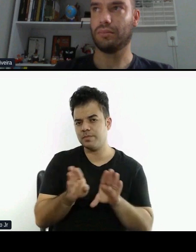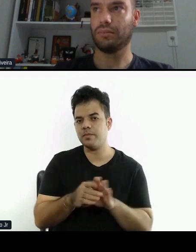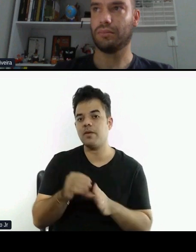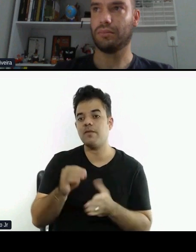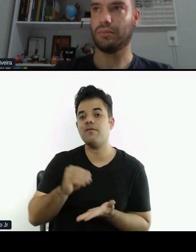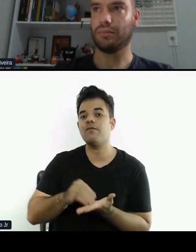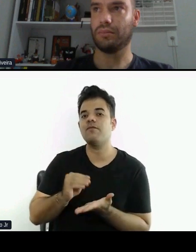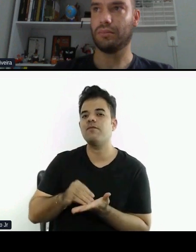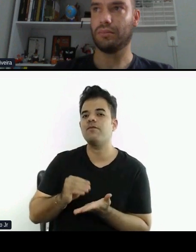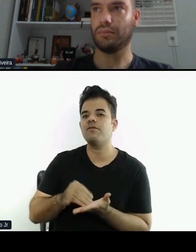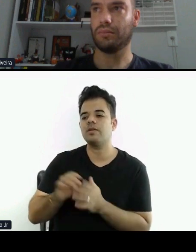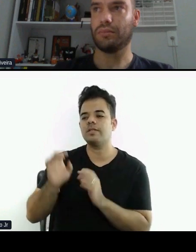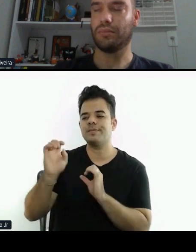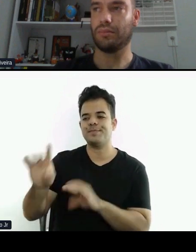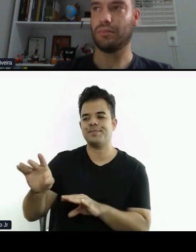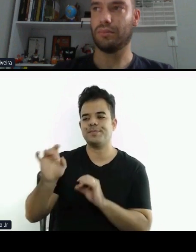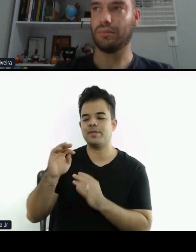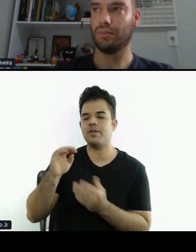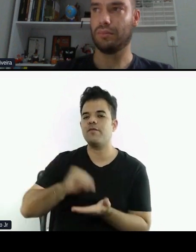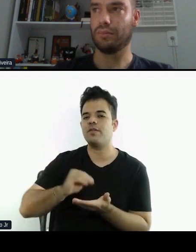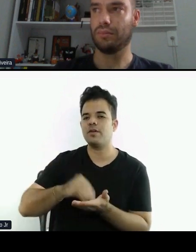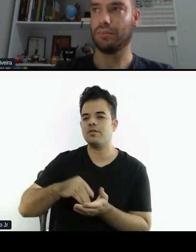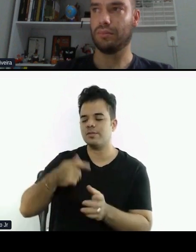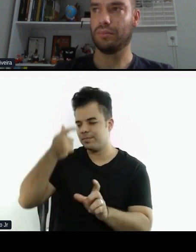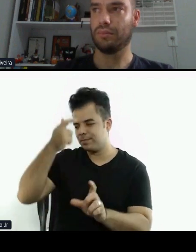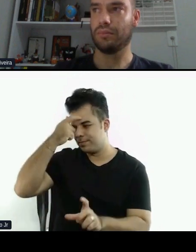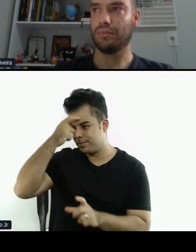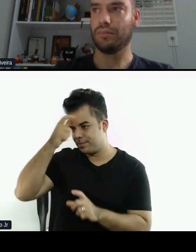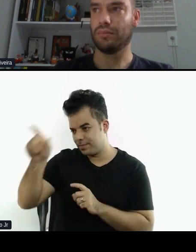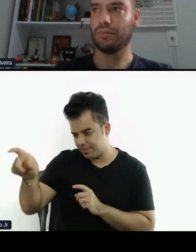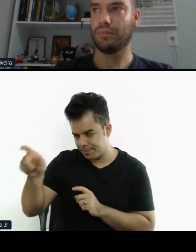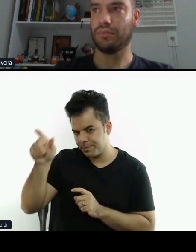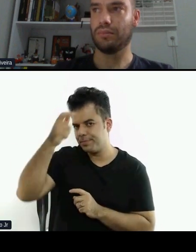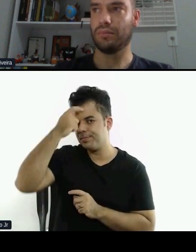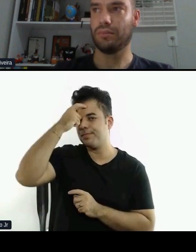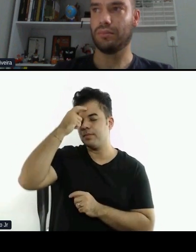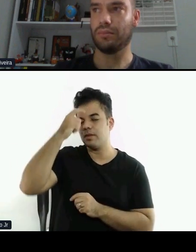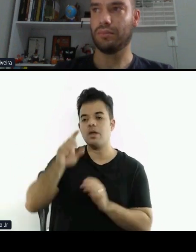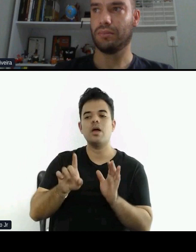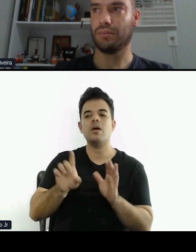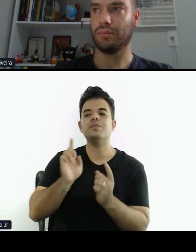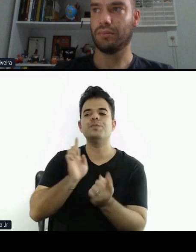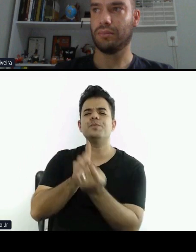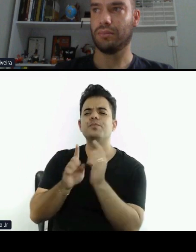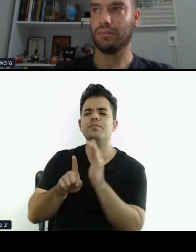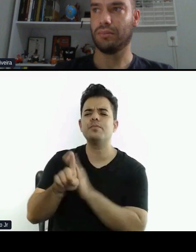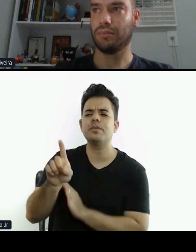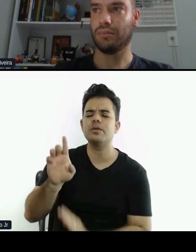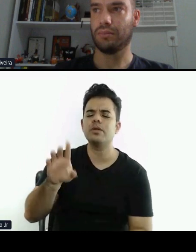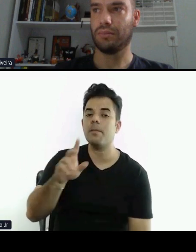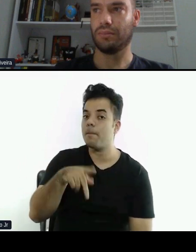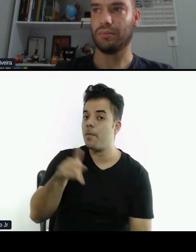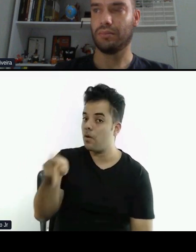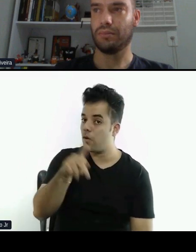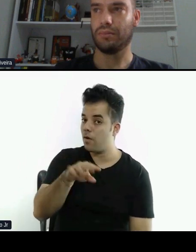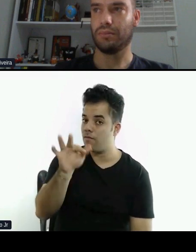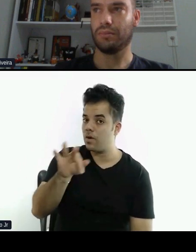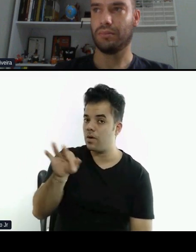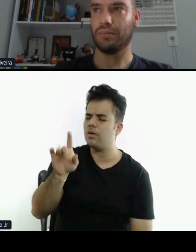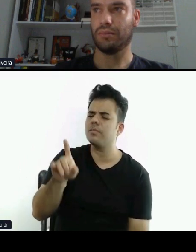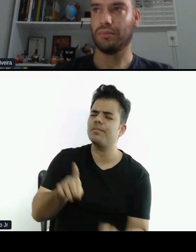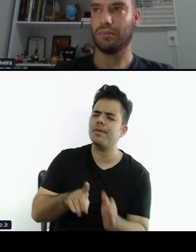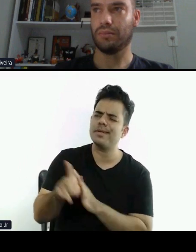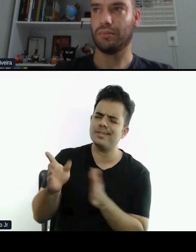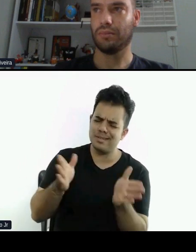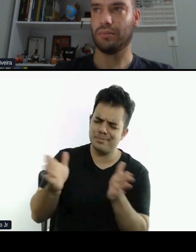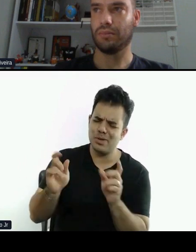conscientização, falta de entender mesmo. Eu perguntei para um professor de uma faculdade o que era acessibilidade, se eles traziam a acessibilidade ali no dia